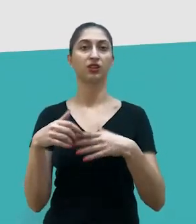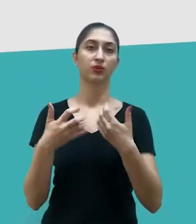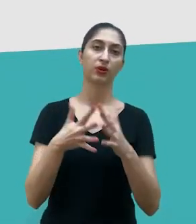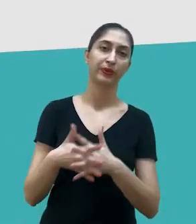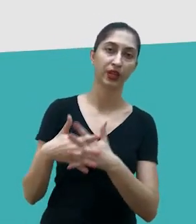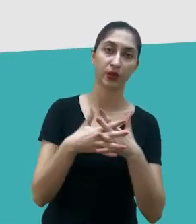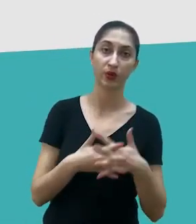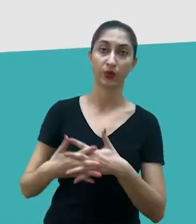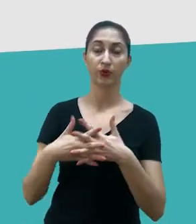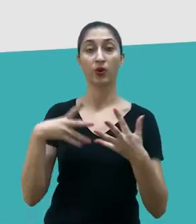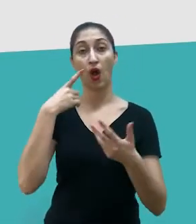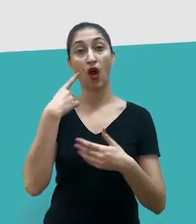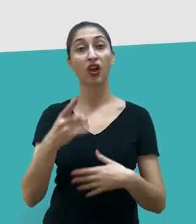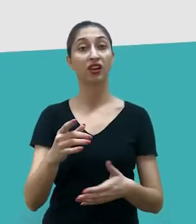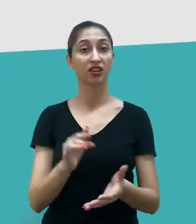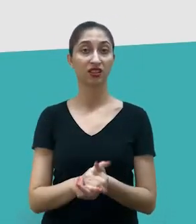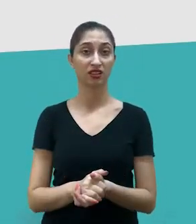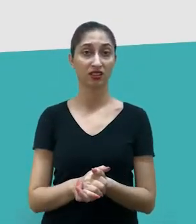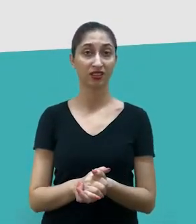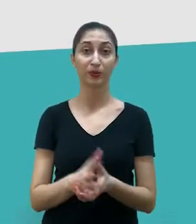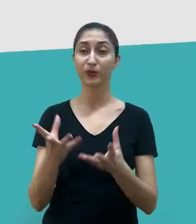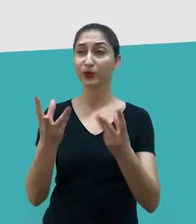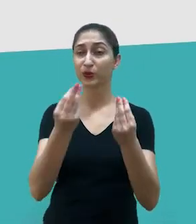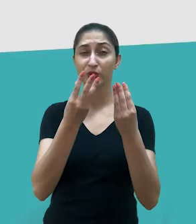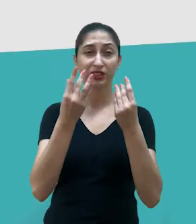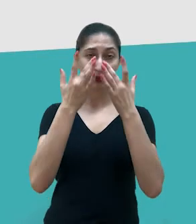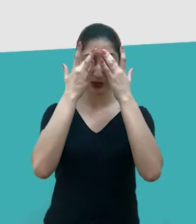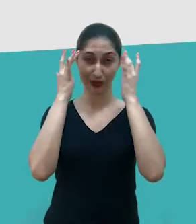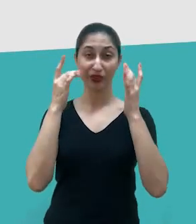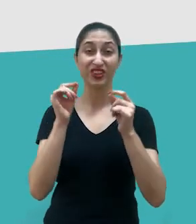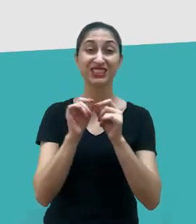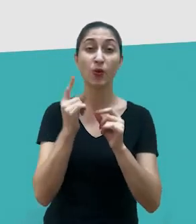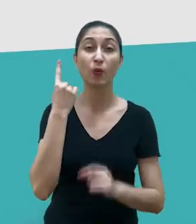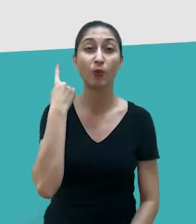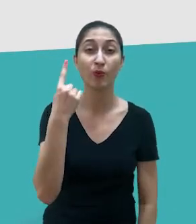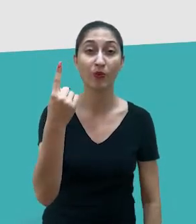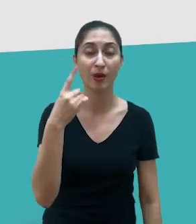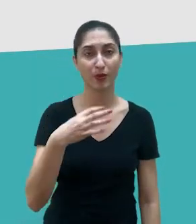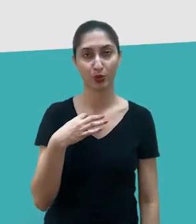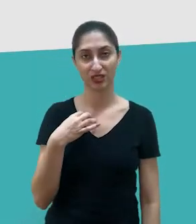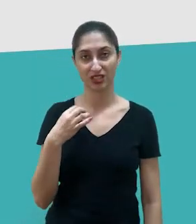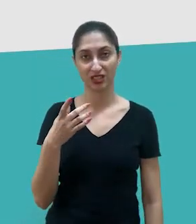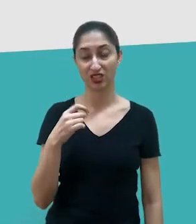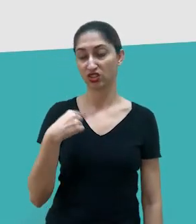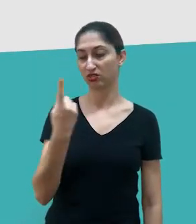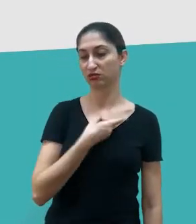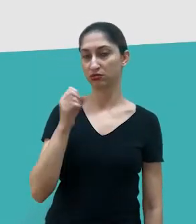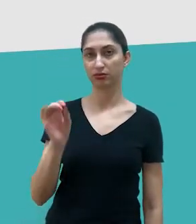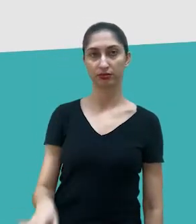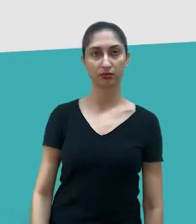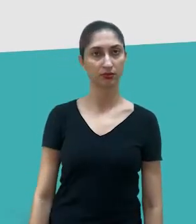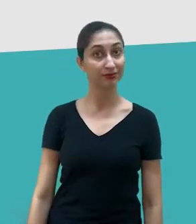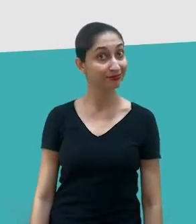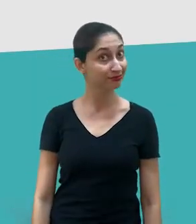transporte. Olha quanto a gente para produzir uma t-shirt. E nós apenas jogamos no lixo.